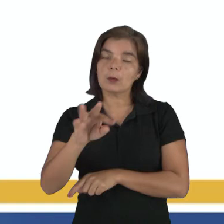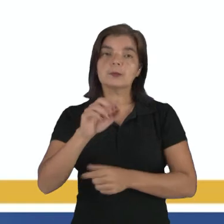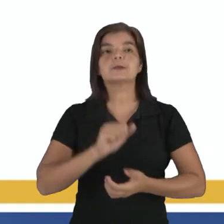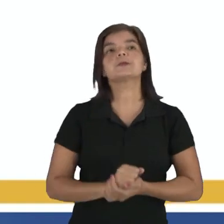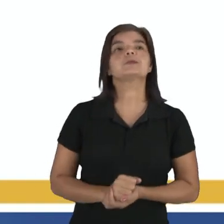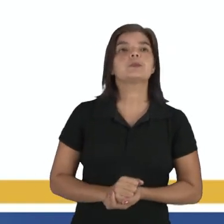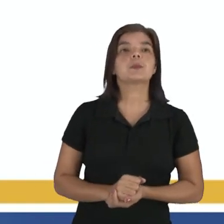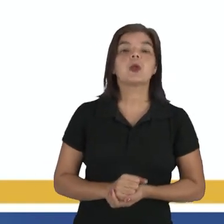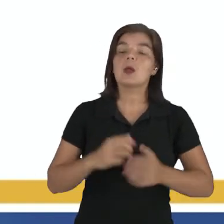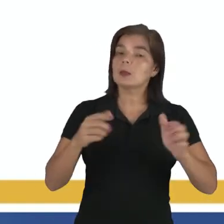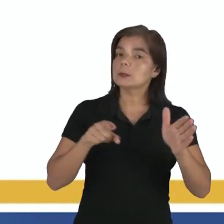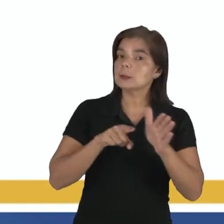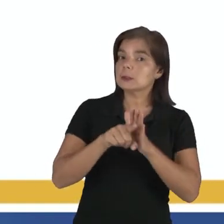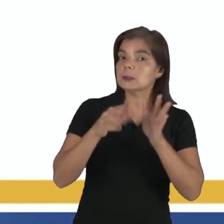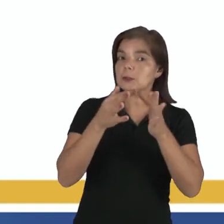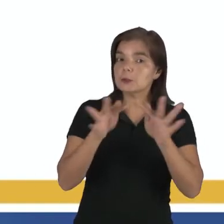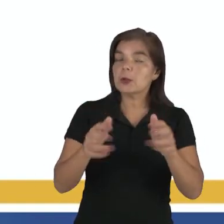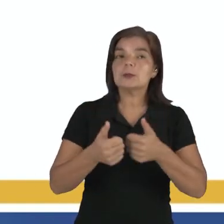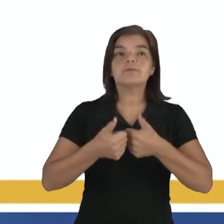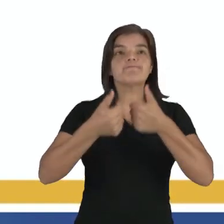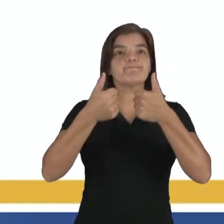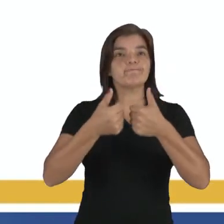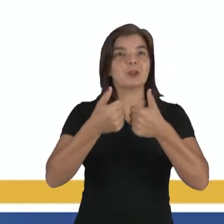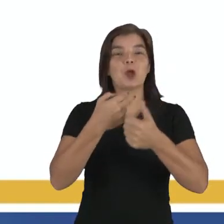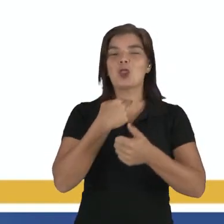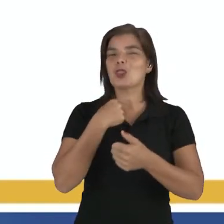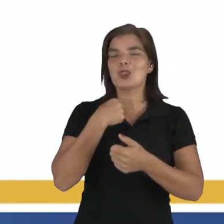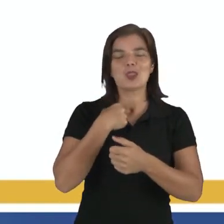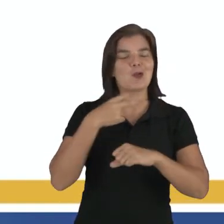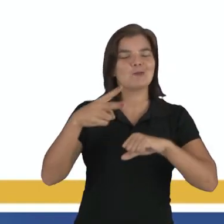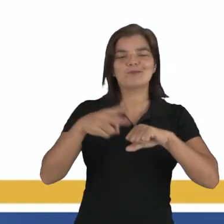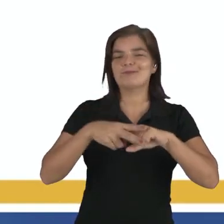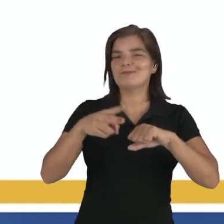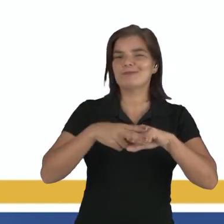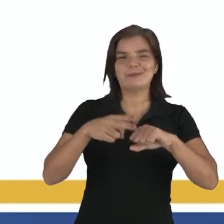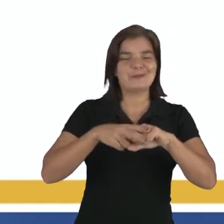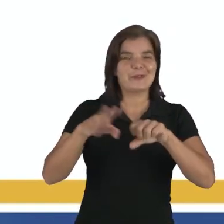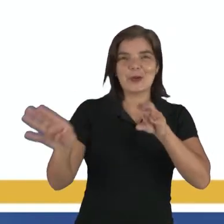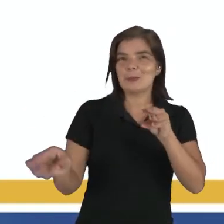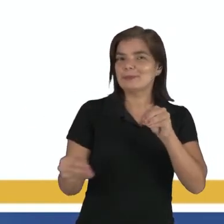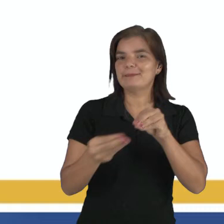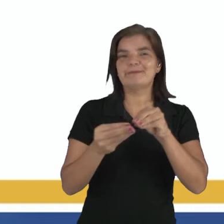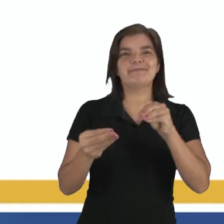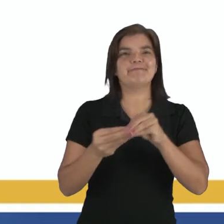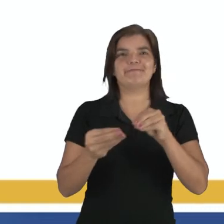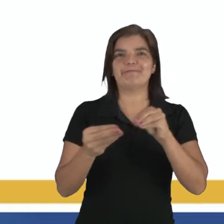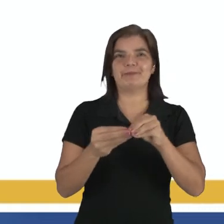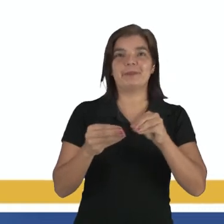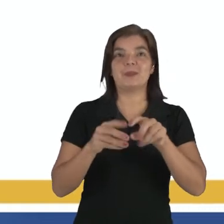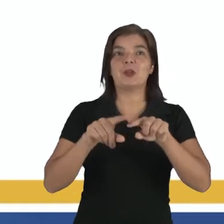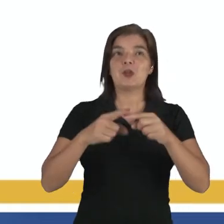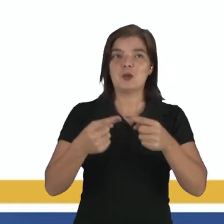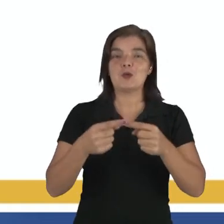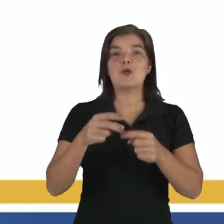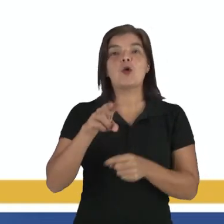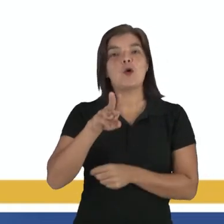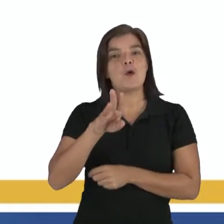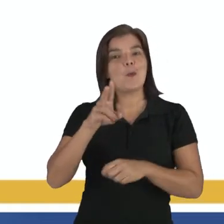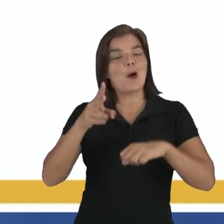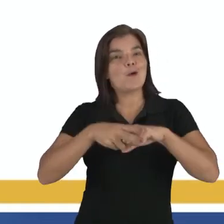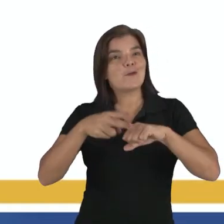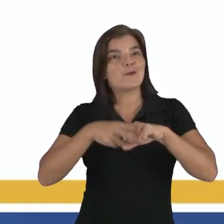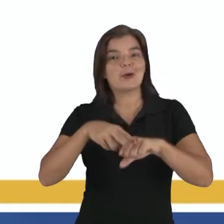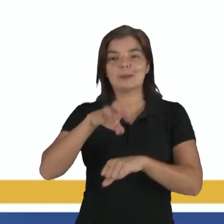vir normal. Mas nas sentenças positivas, longas positivas, nós não podemos usar o verbo auxiliar